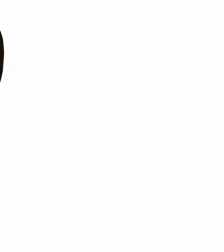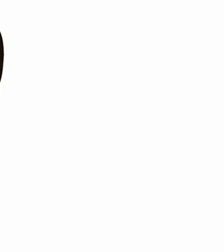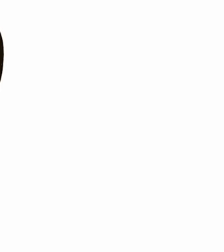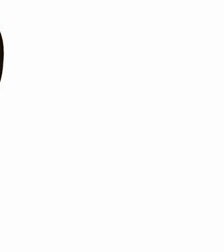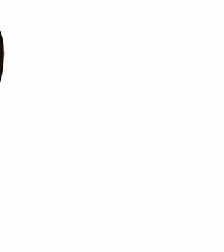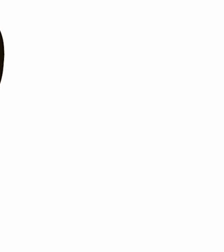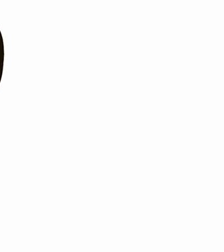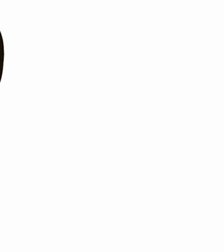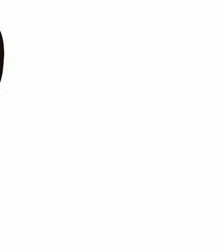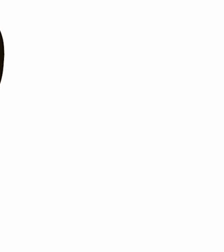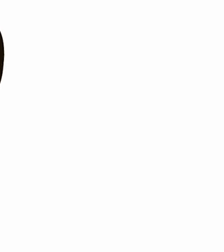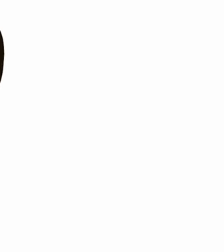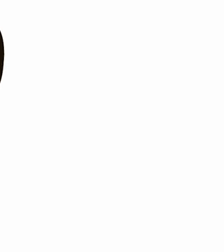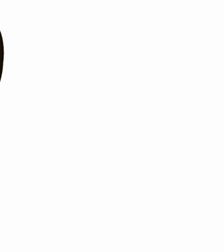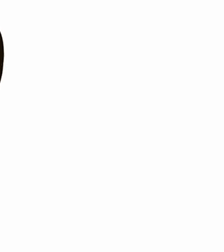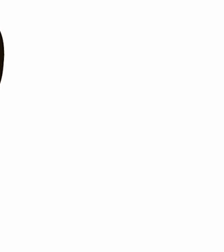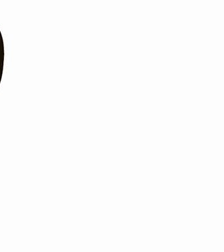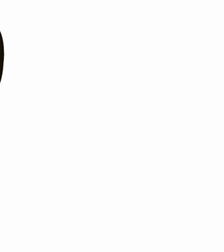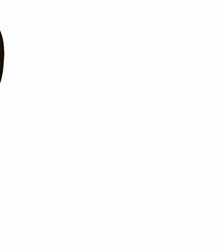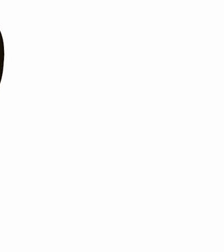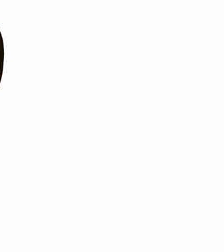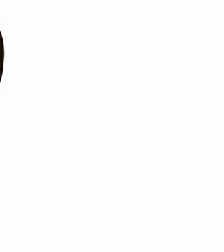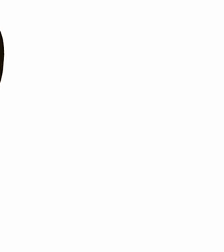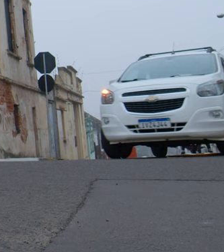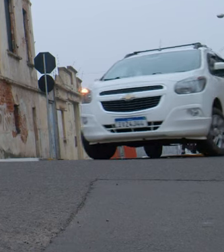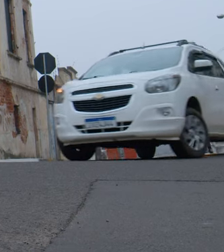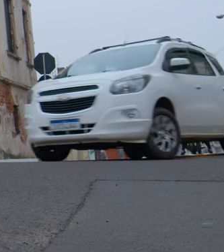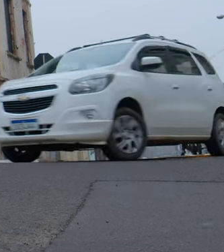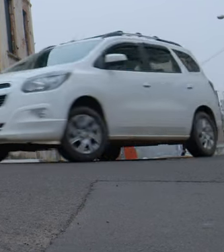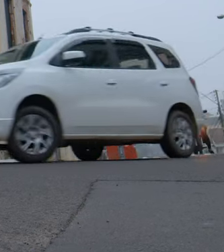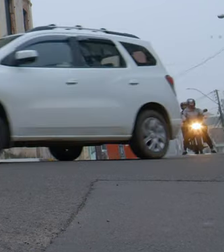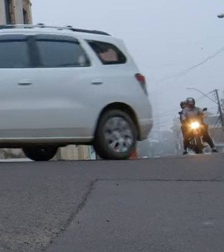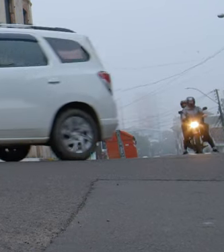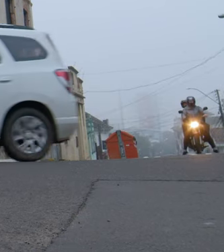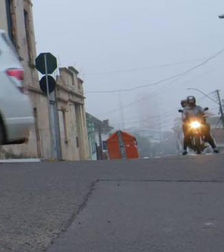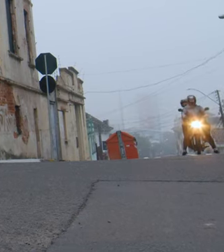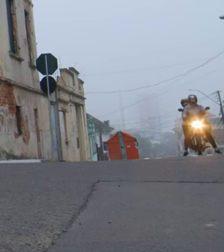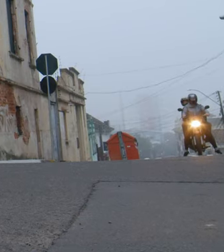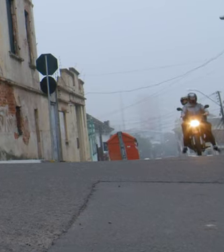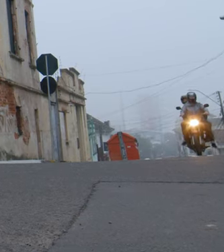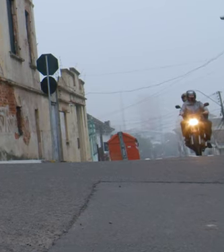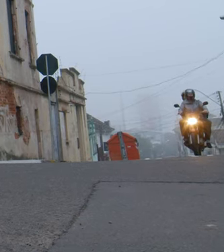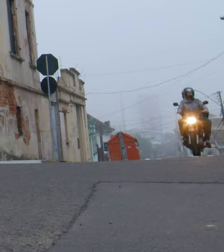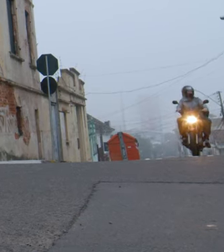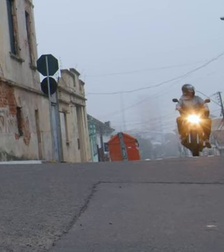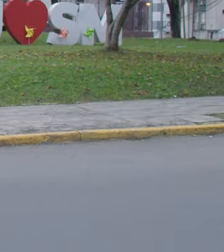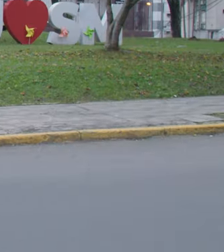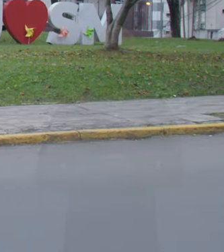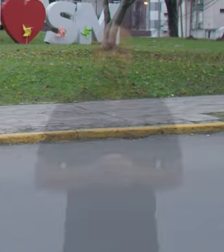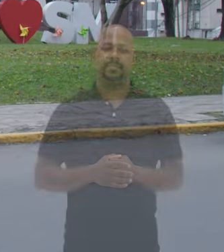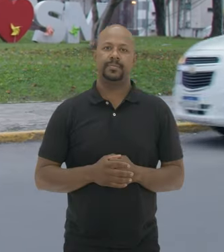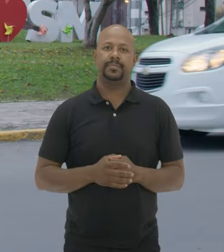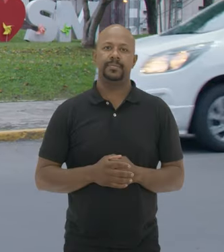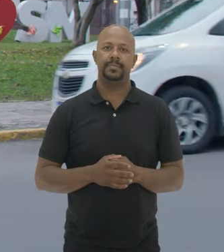de um dinossauro e uma casa antiga sobre uma folha seca em letras pretas o que tem passado um Casarão velho e ruínas